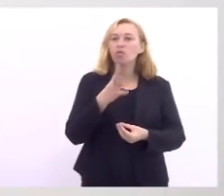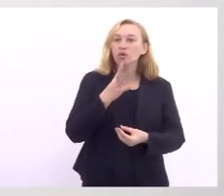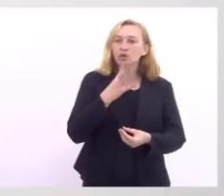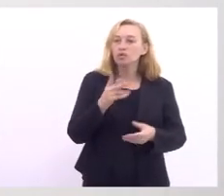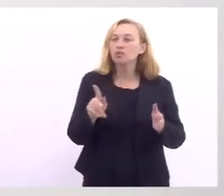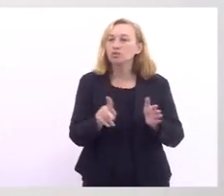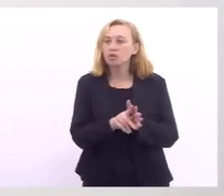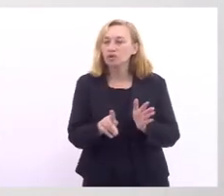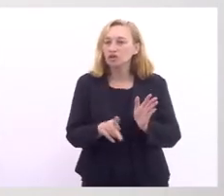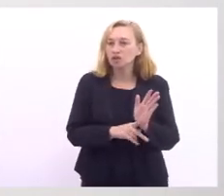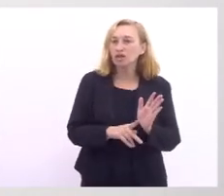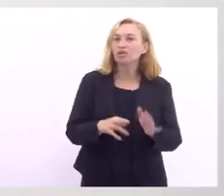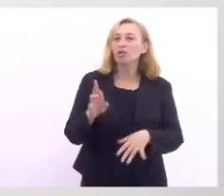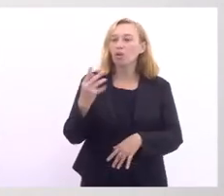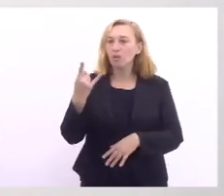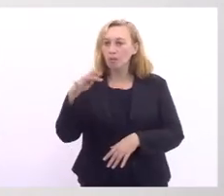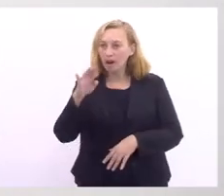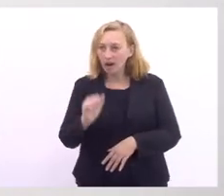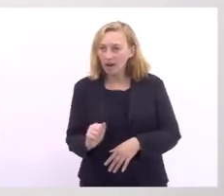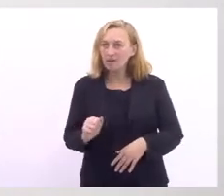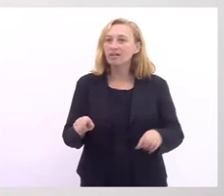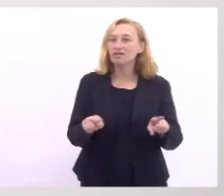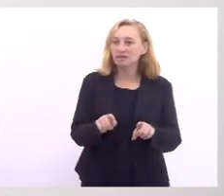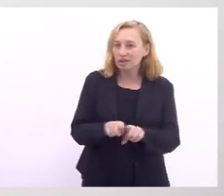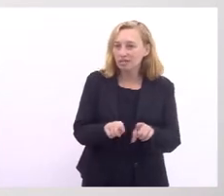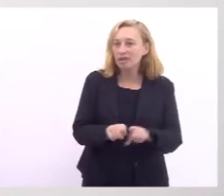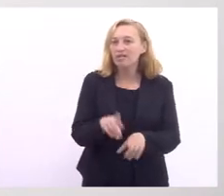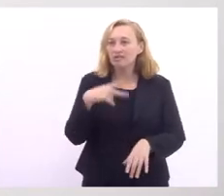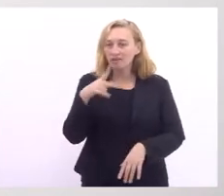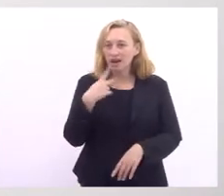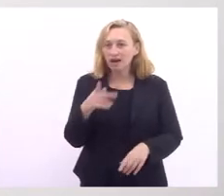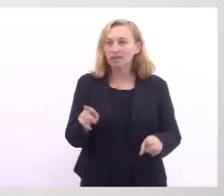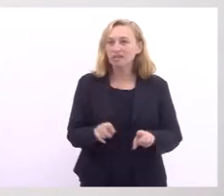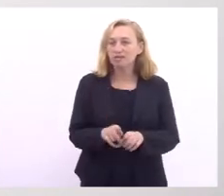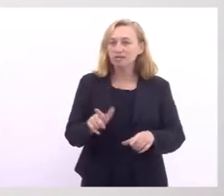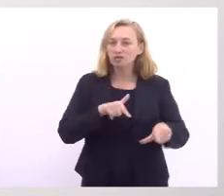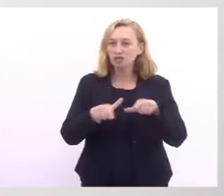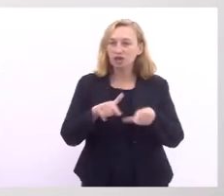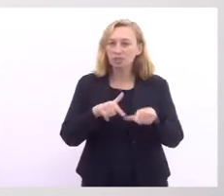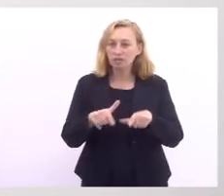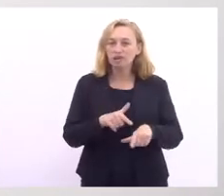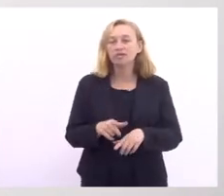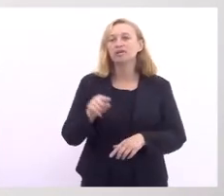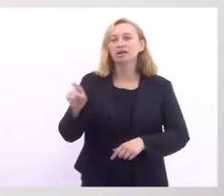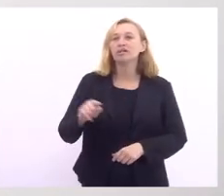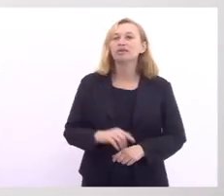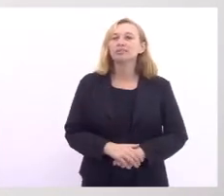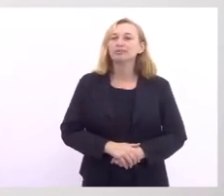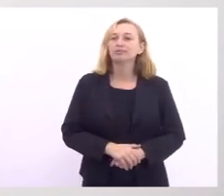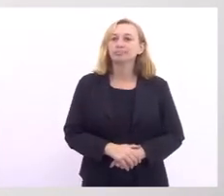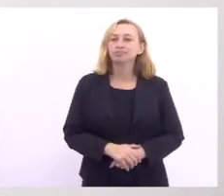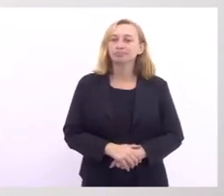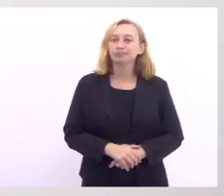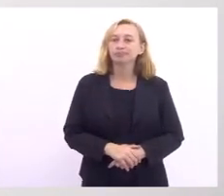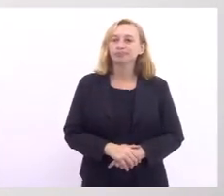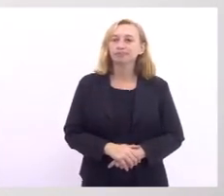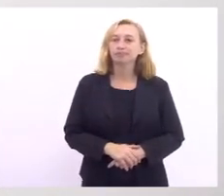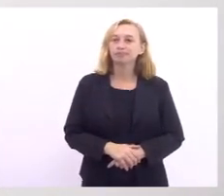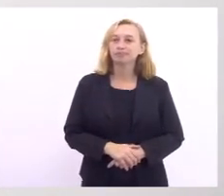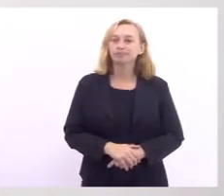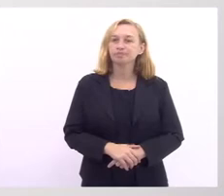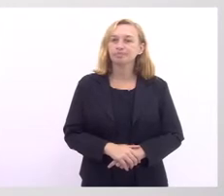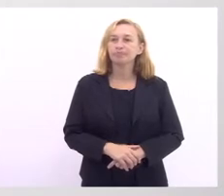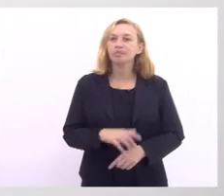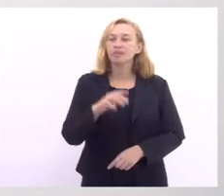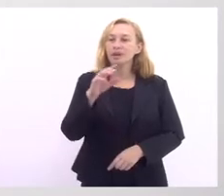projeto por gentileza Romário tá aqui também vai saudar e vai falar para imagino para citar os trabalhos por lá é enfim a